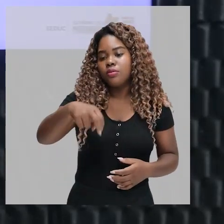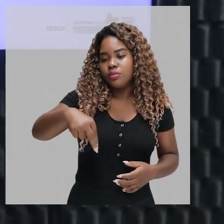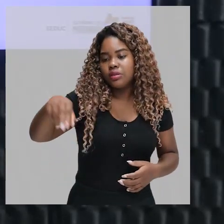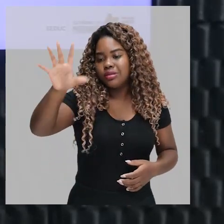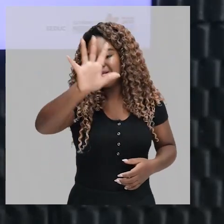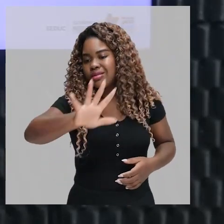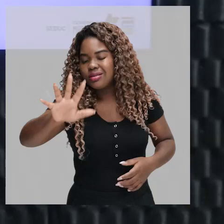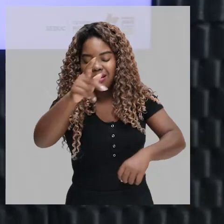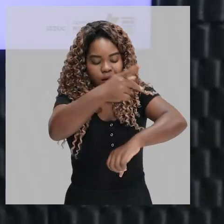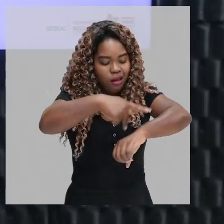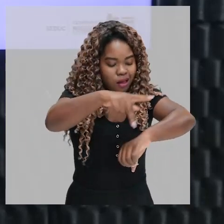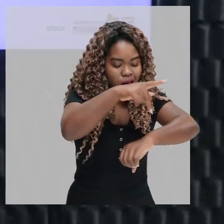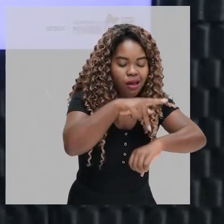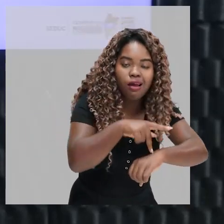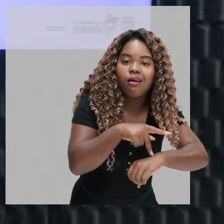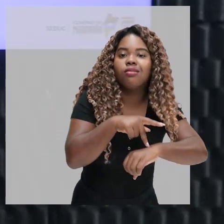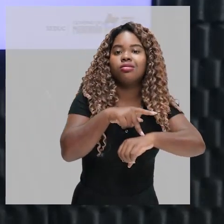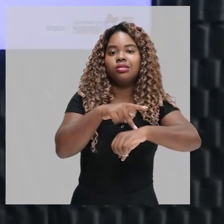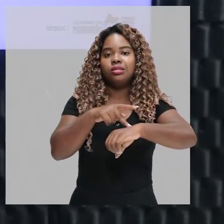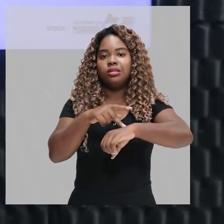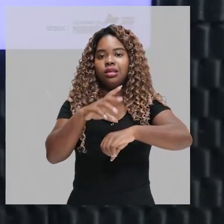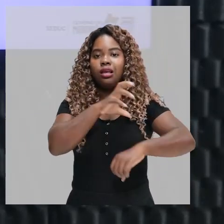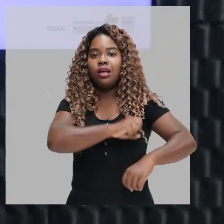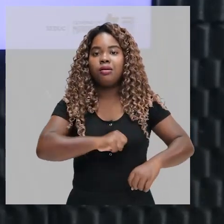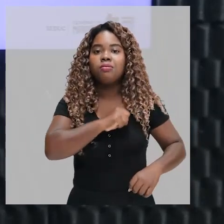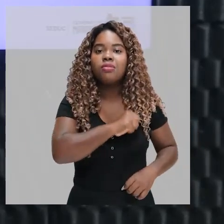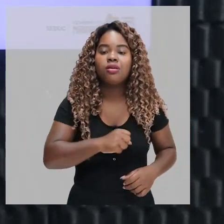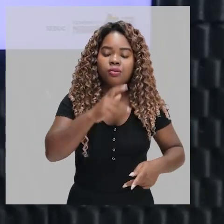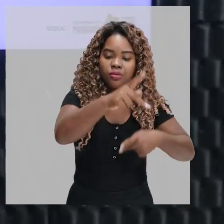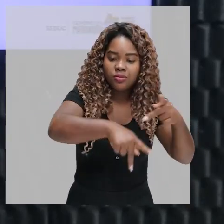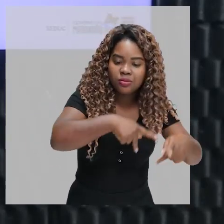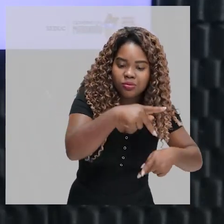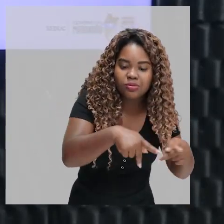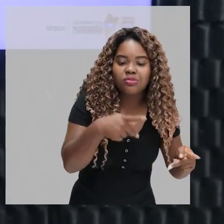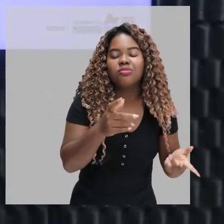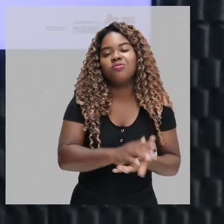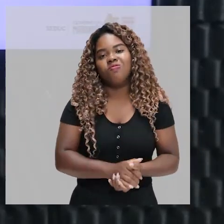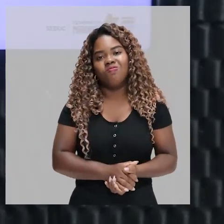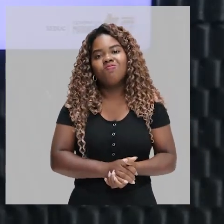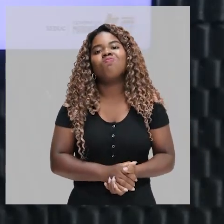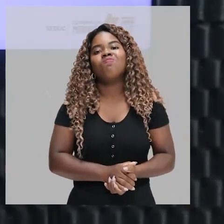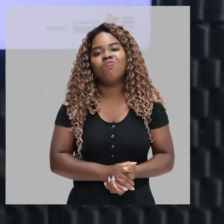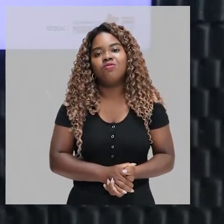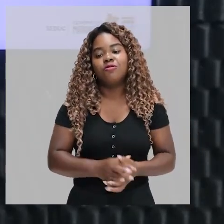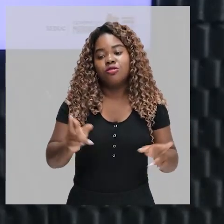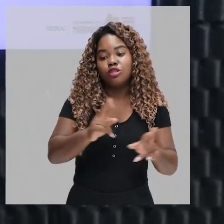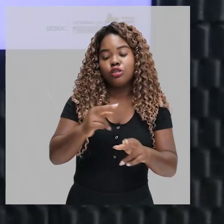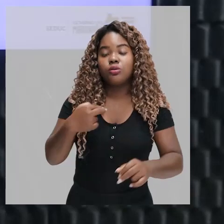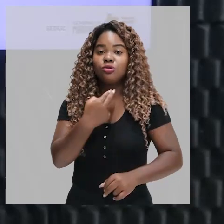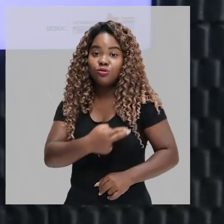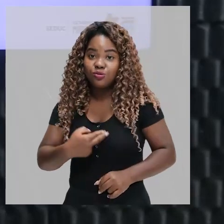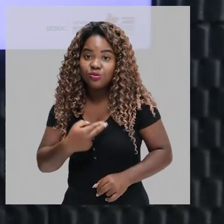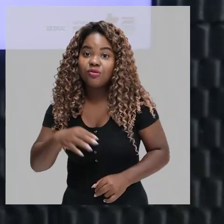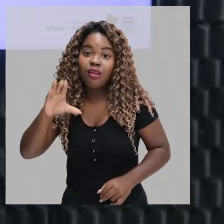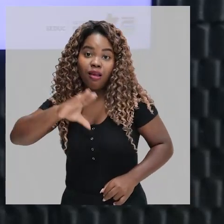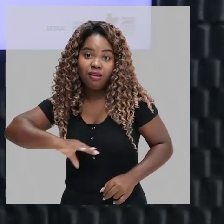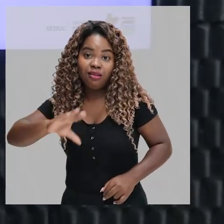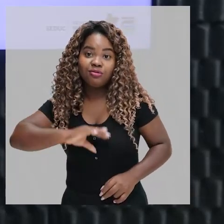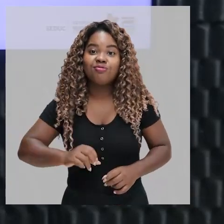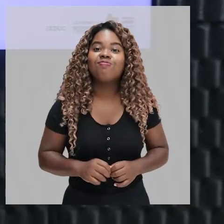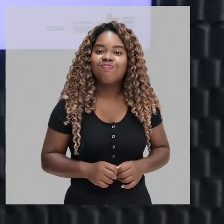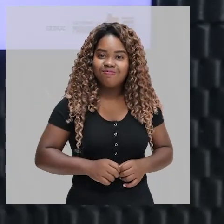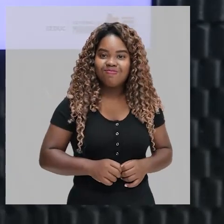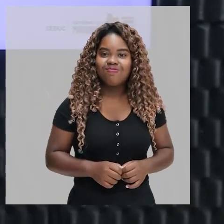ser apaixonado pela pelo seu povo por sua gente de acordo com o romantismo português